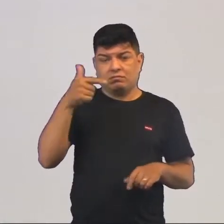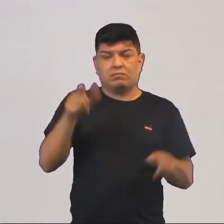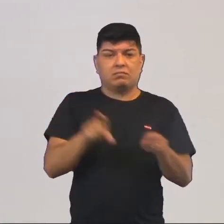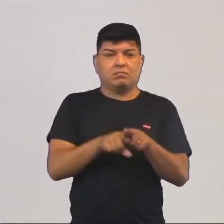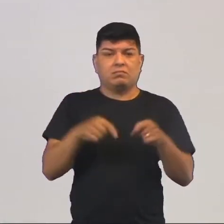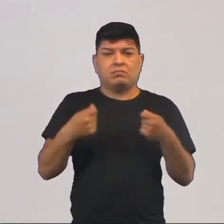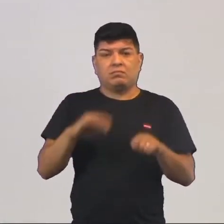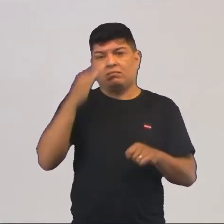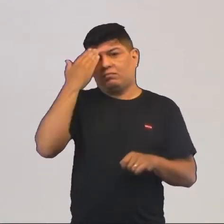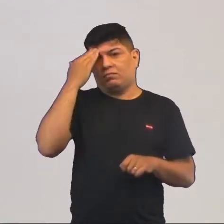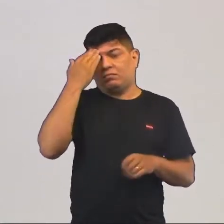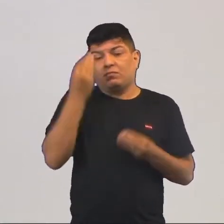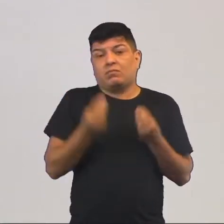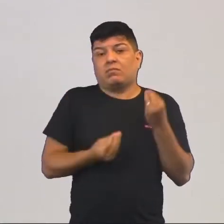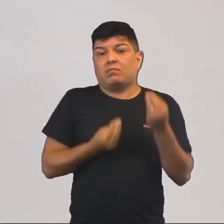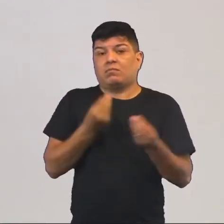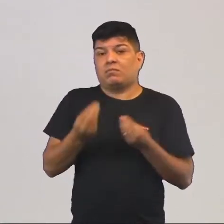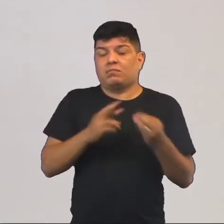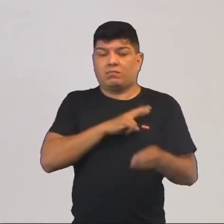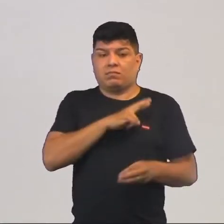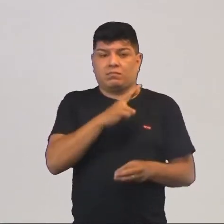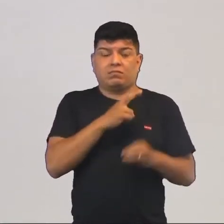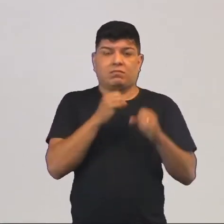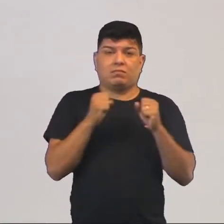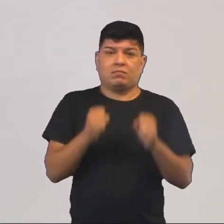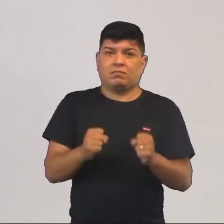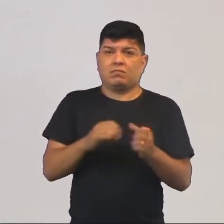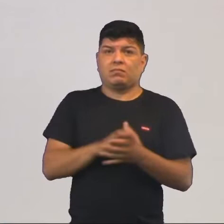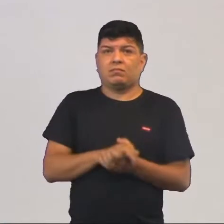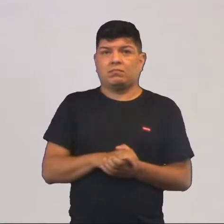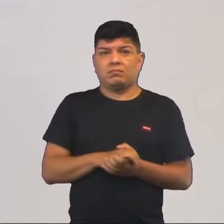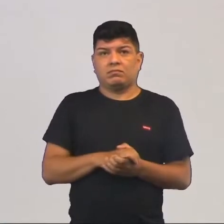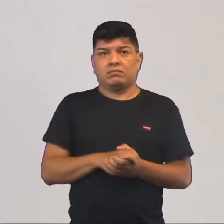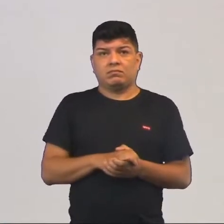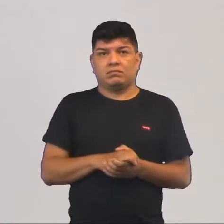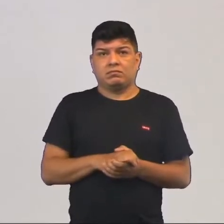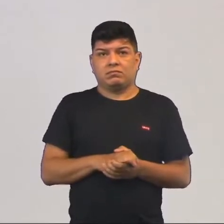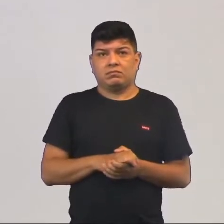que a gente precisa entender como que a religião pode,